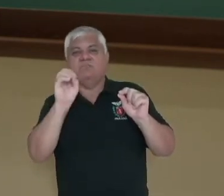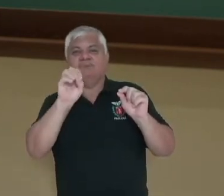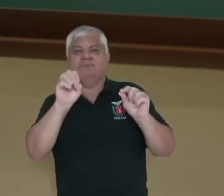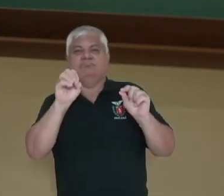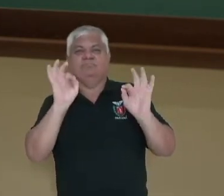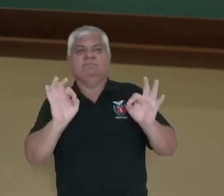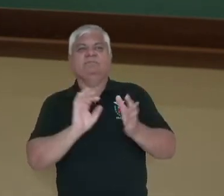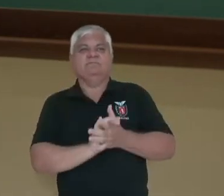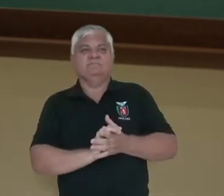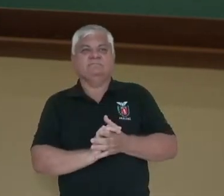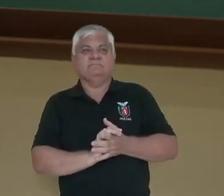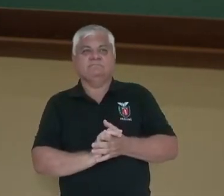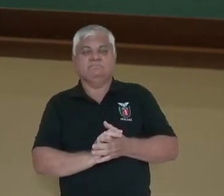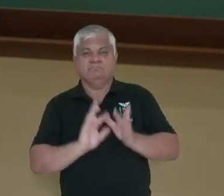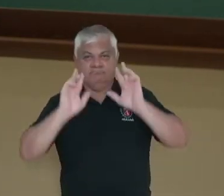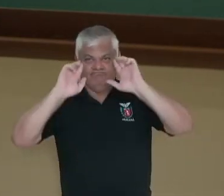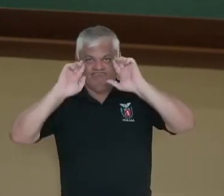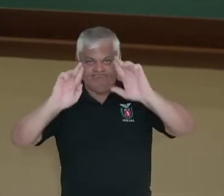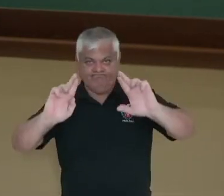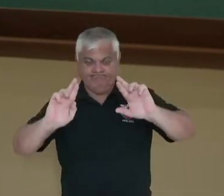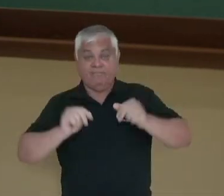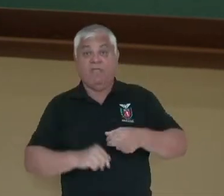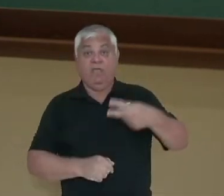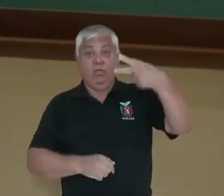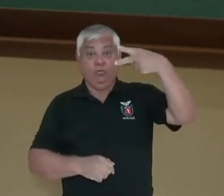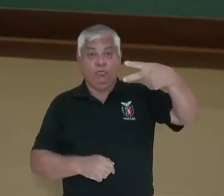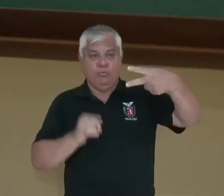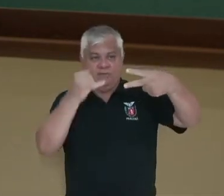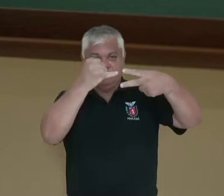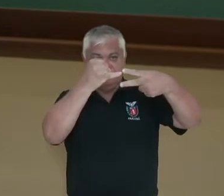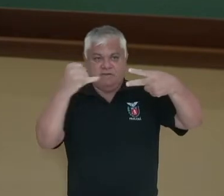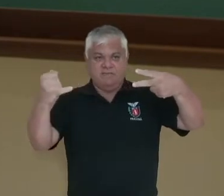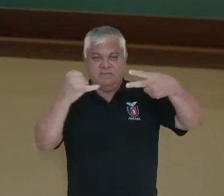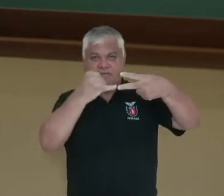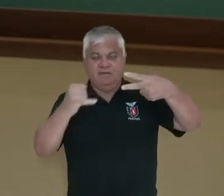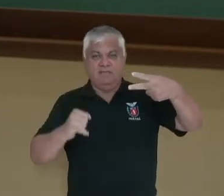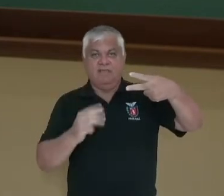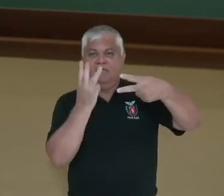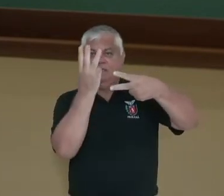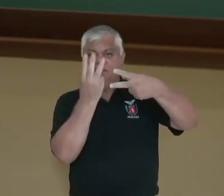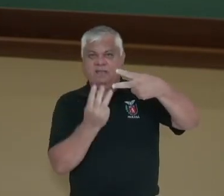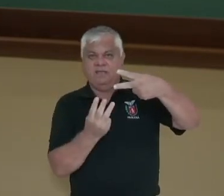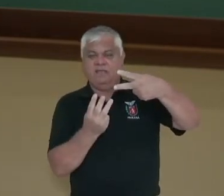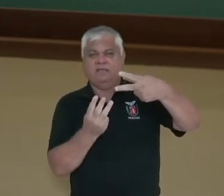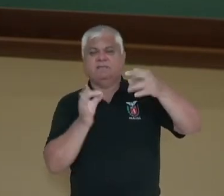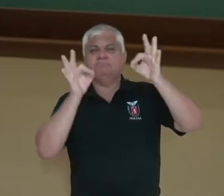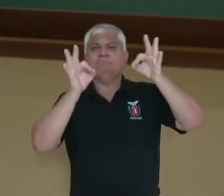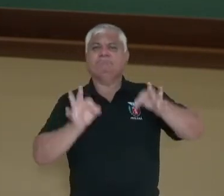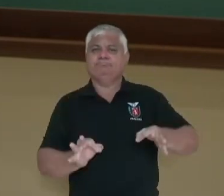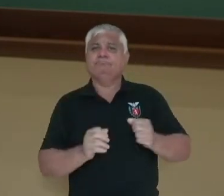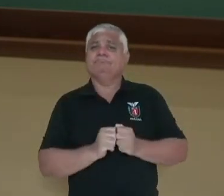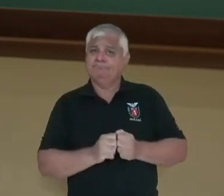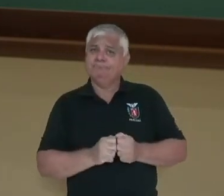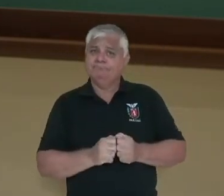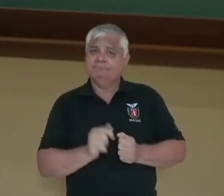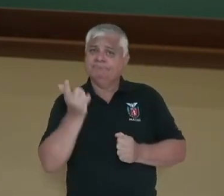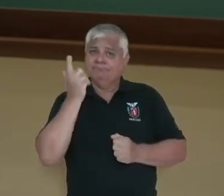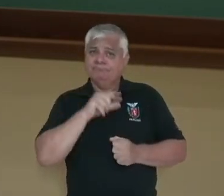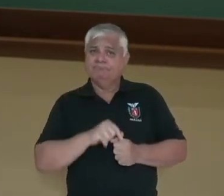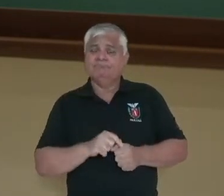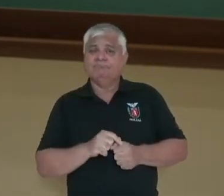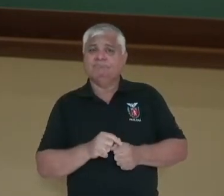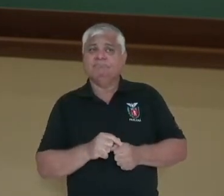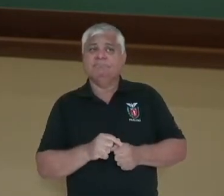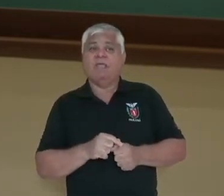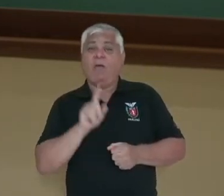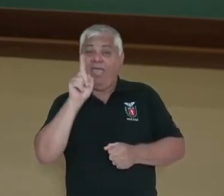ali de existência, que é 2 linhas e 3 colunas? Sim, estamos respeitando. Então,